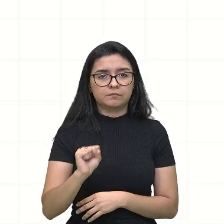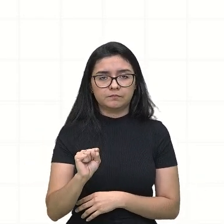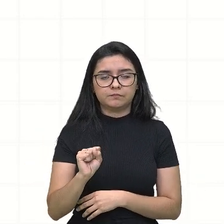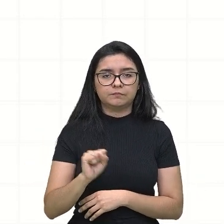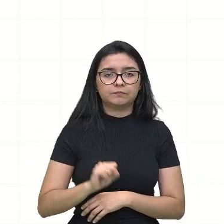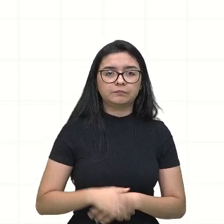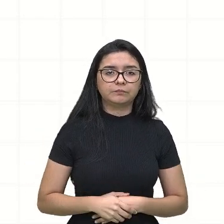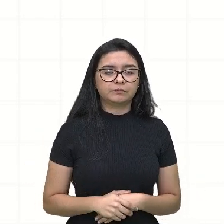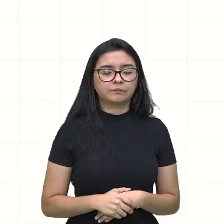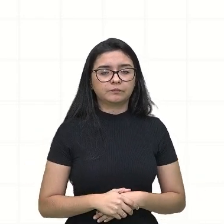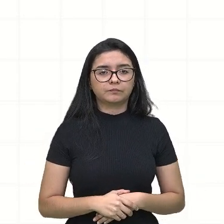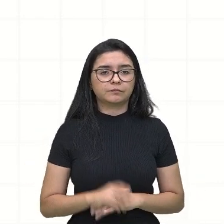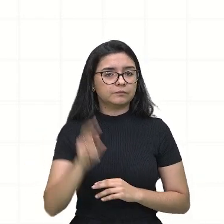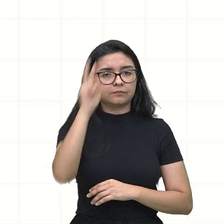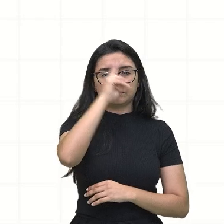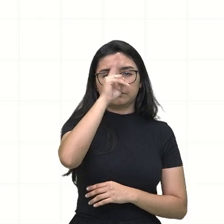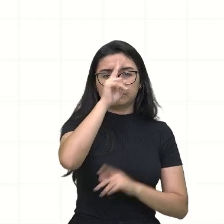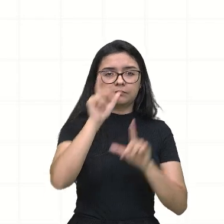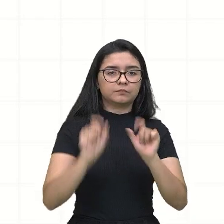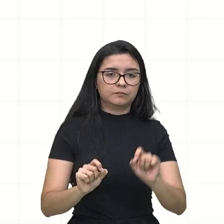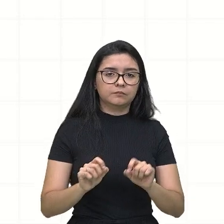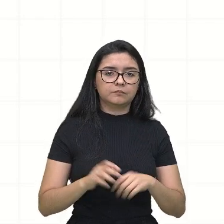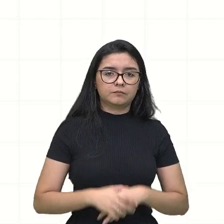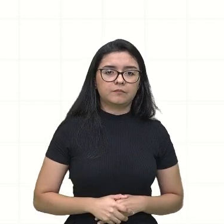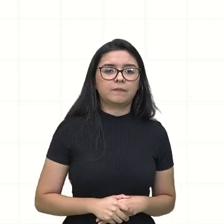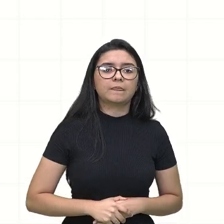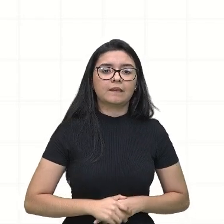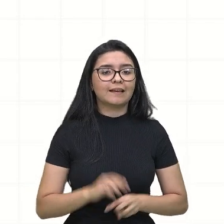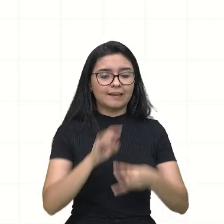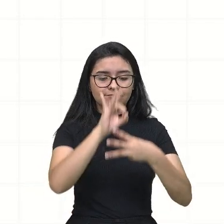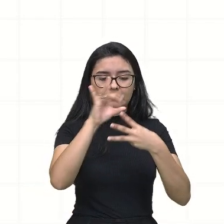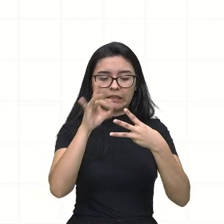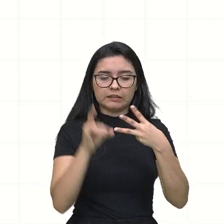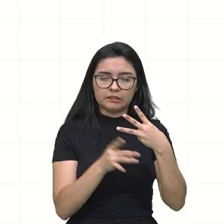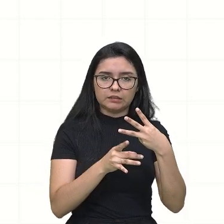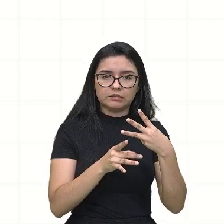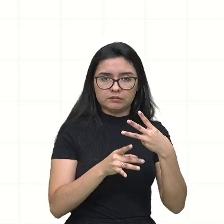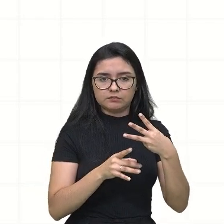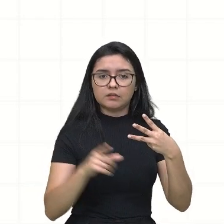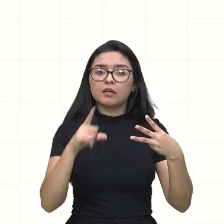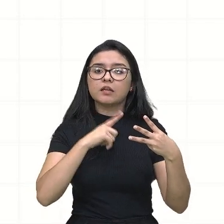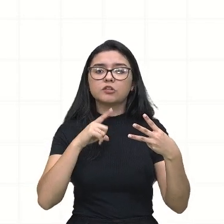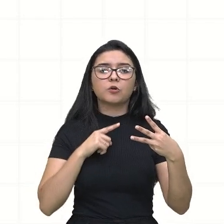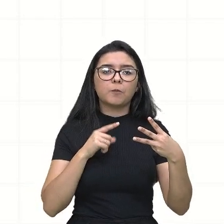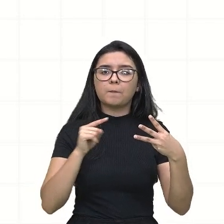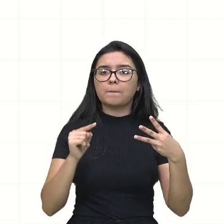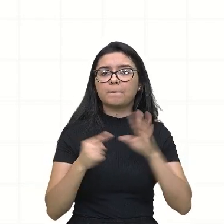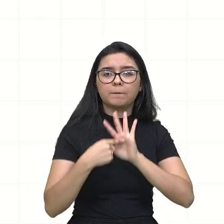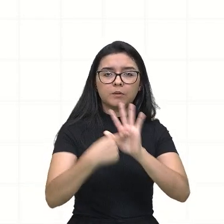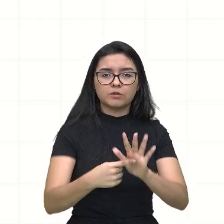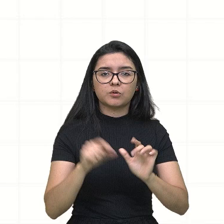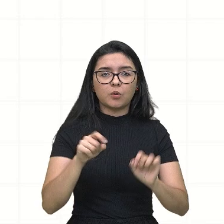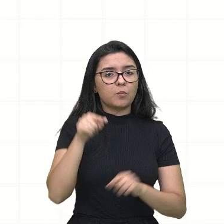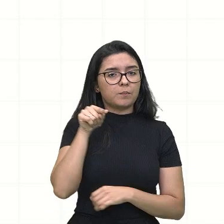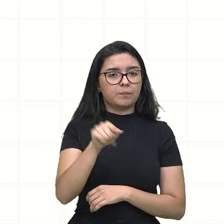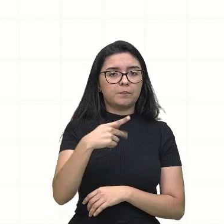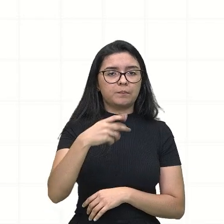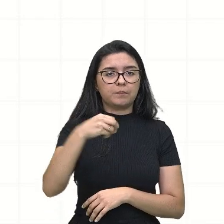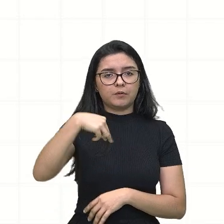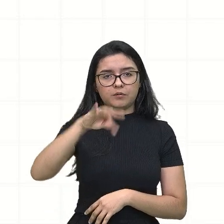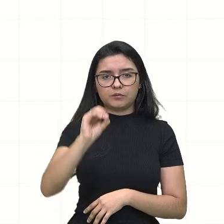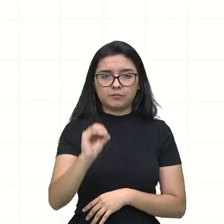7,8. Lembrando que cada assento, ele nos repete a ideia de um